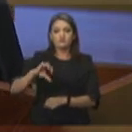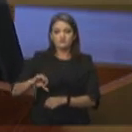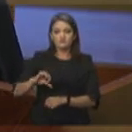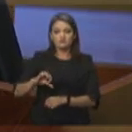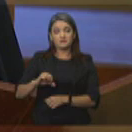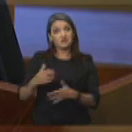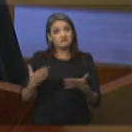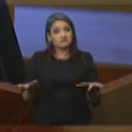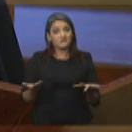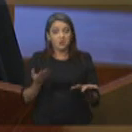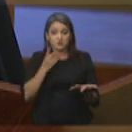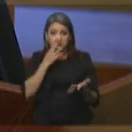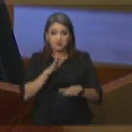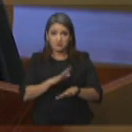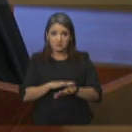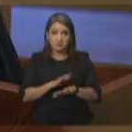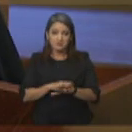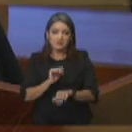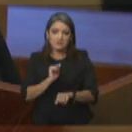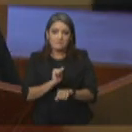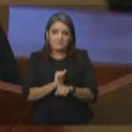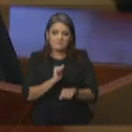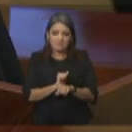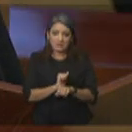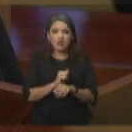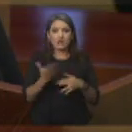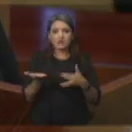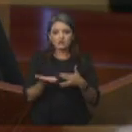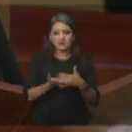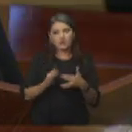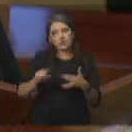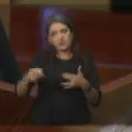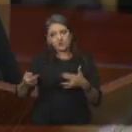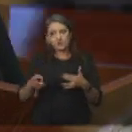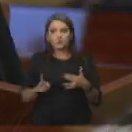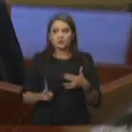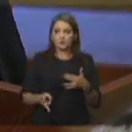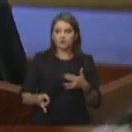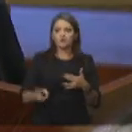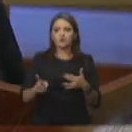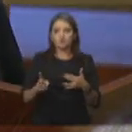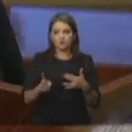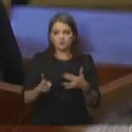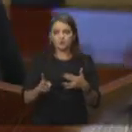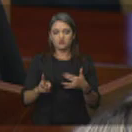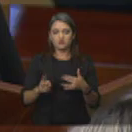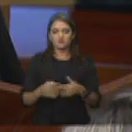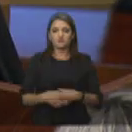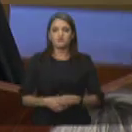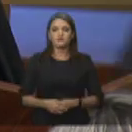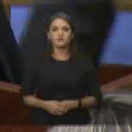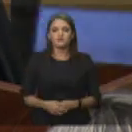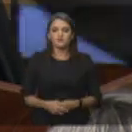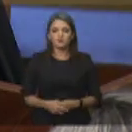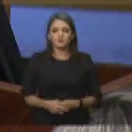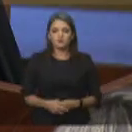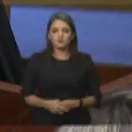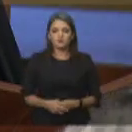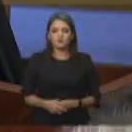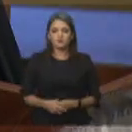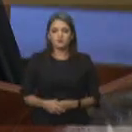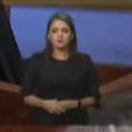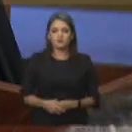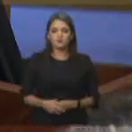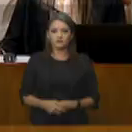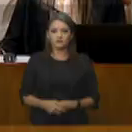1999. Presidente, então eu suspendo por aqui para adentrar em seguida ao mérito após o intervalo.